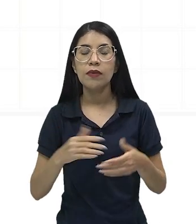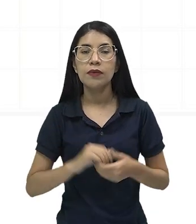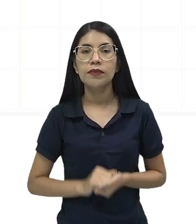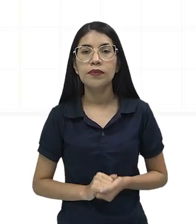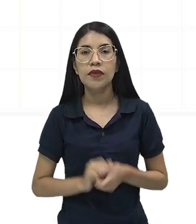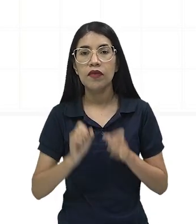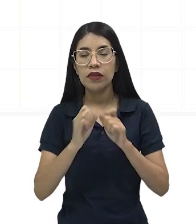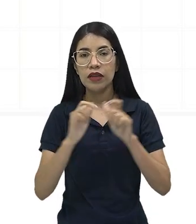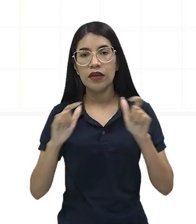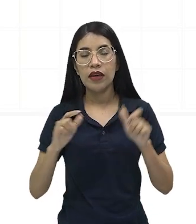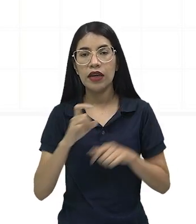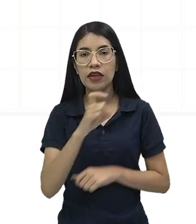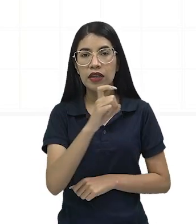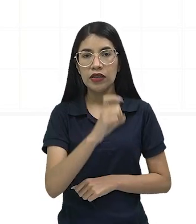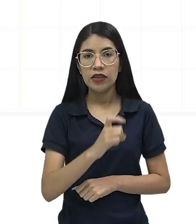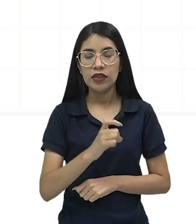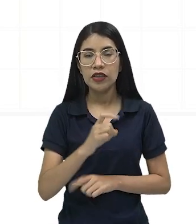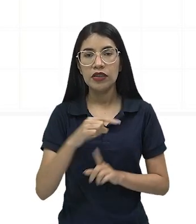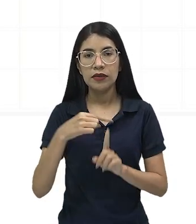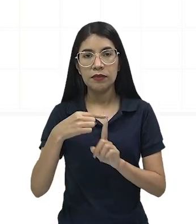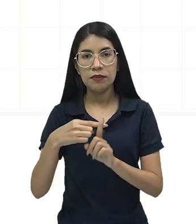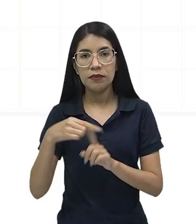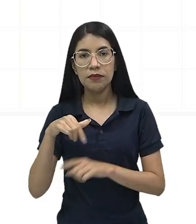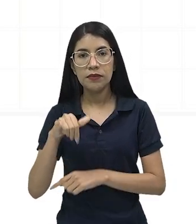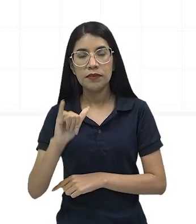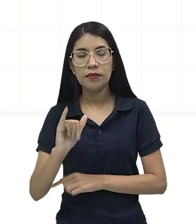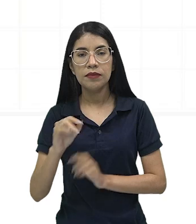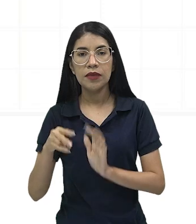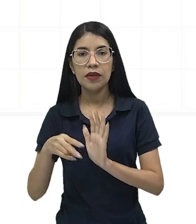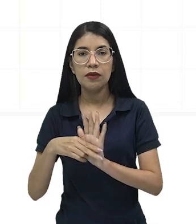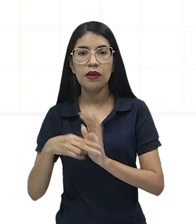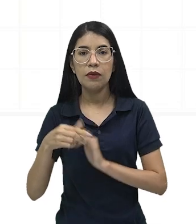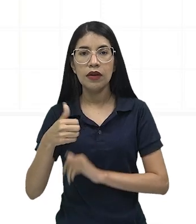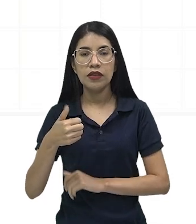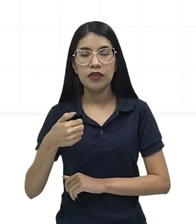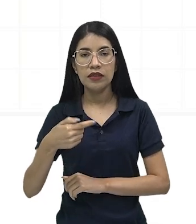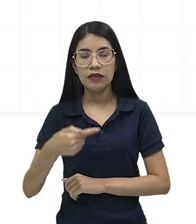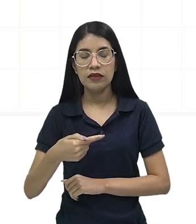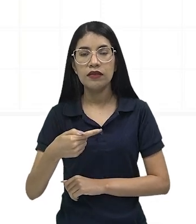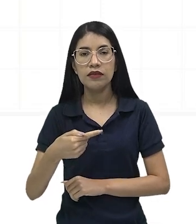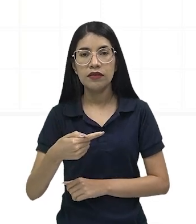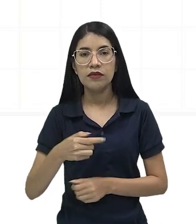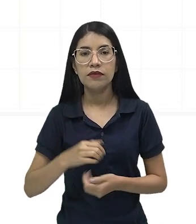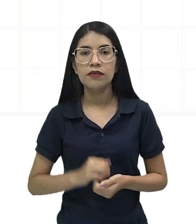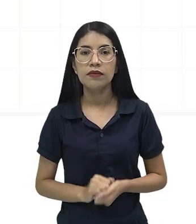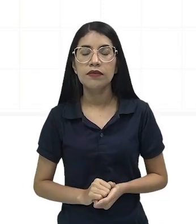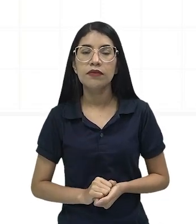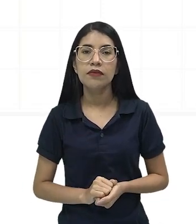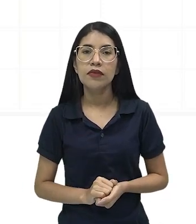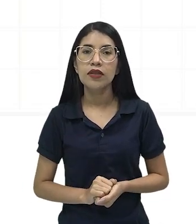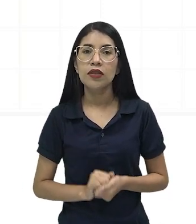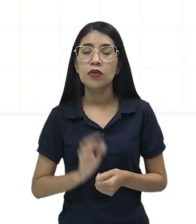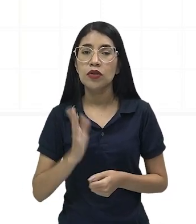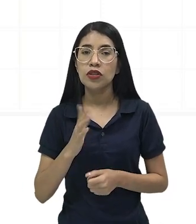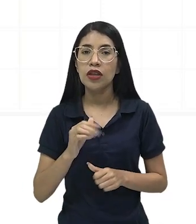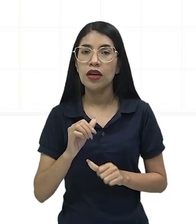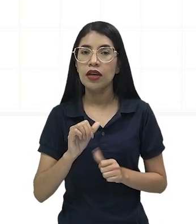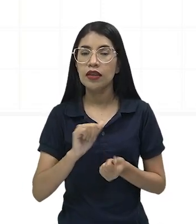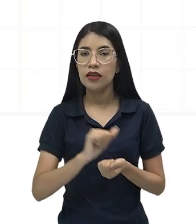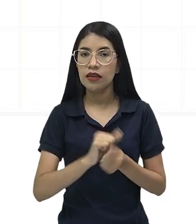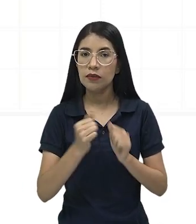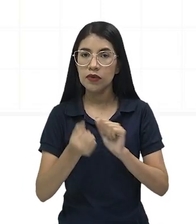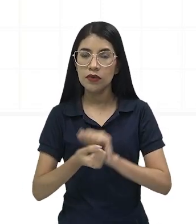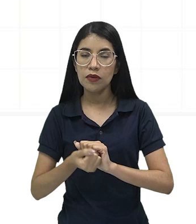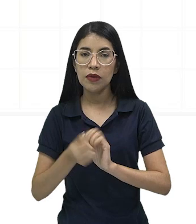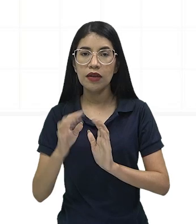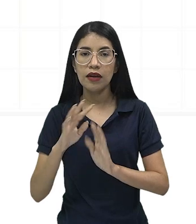x mais y é igual a 17, olha. Você já transcodificou e